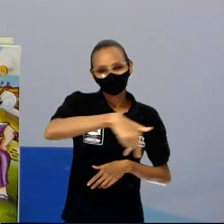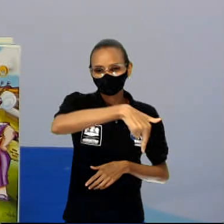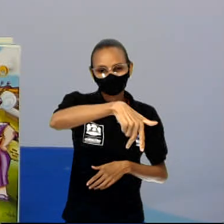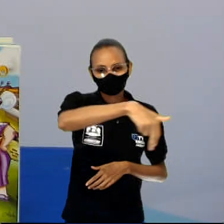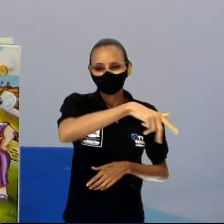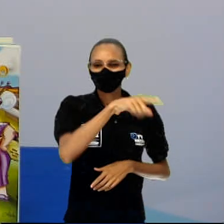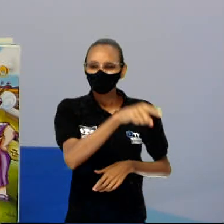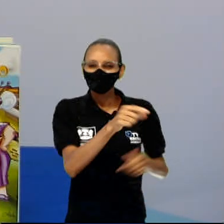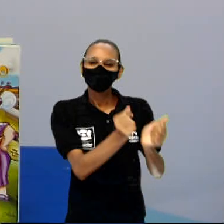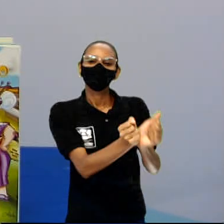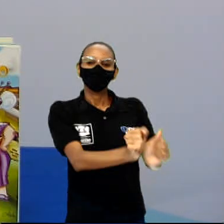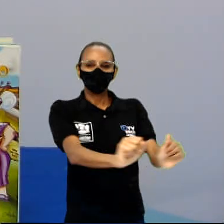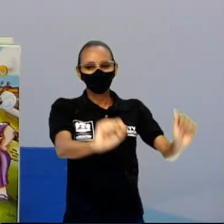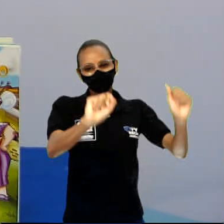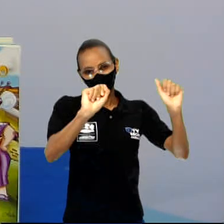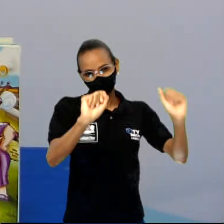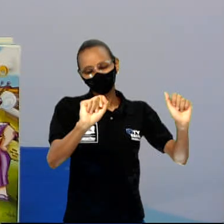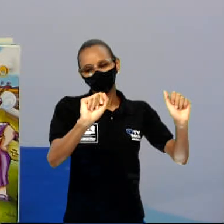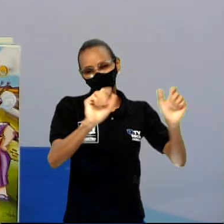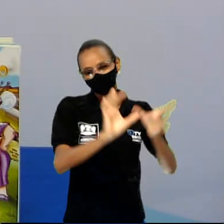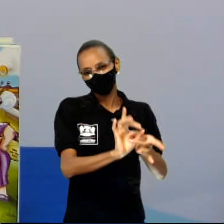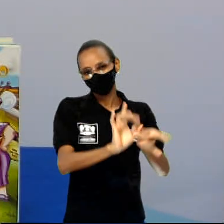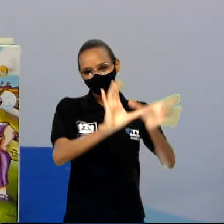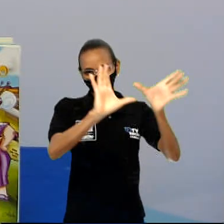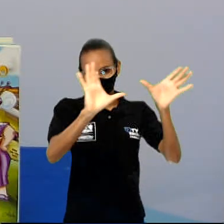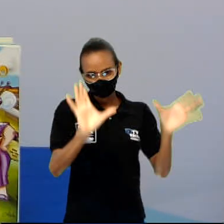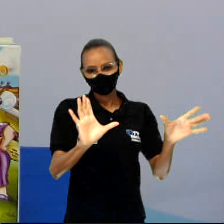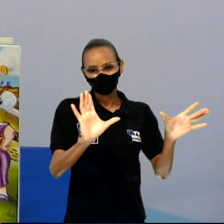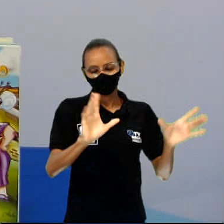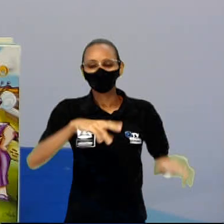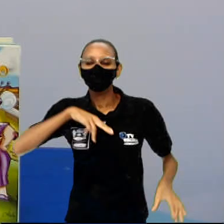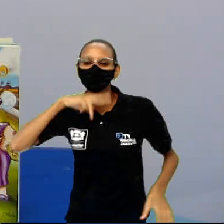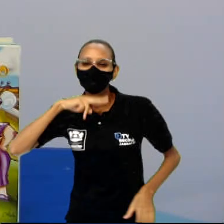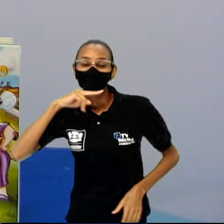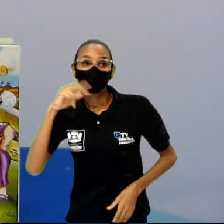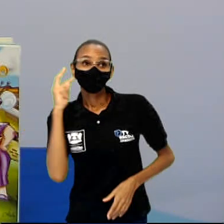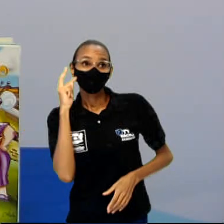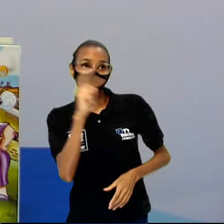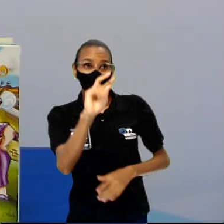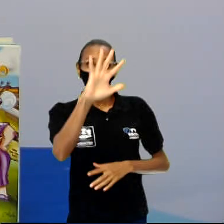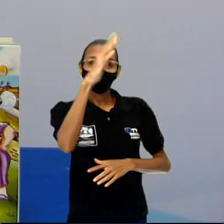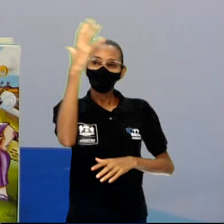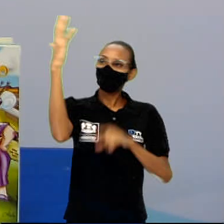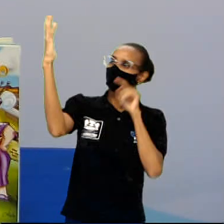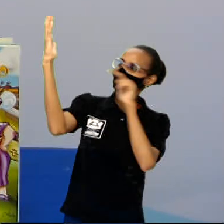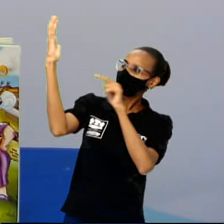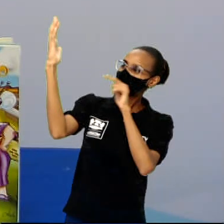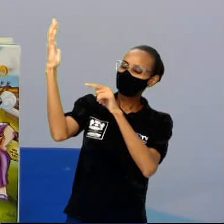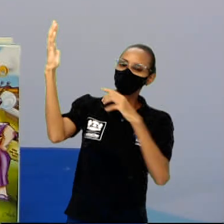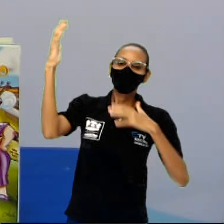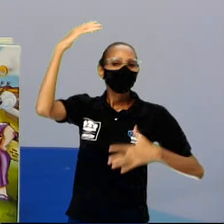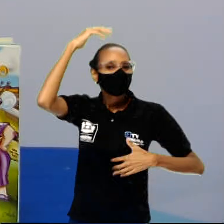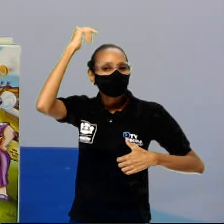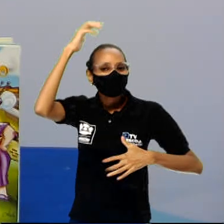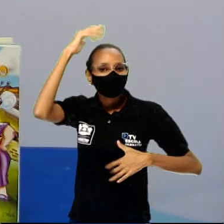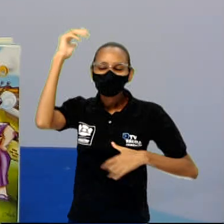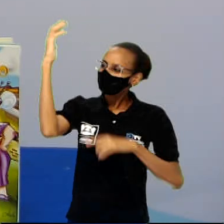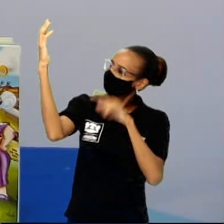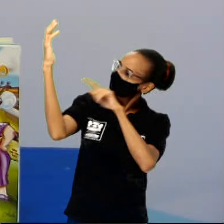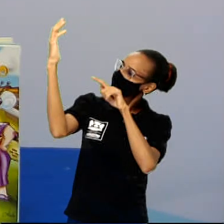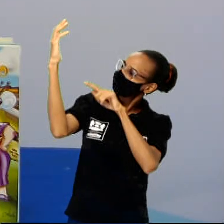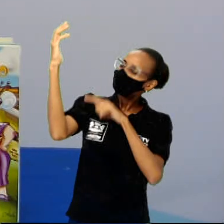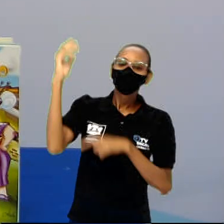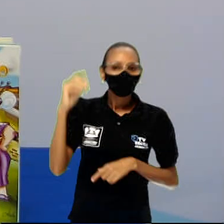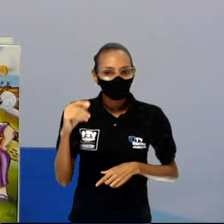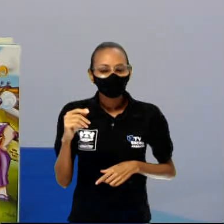solto, liberto. Guilherme e Mariana às vezes podem vê-lo lá de cima das árvores. E os animais aprenderam que antes de